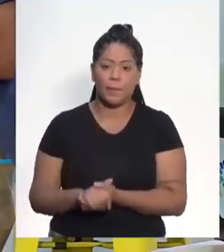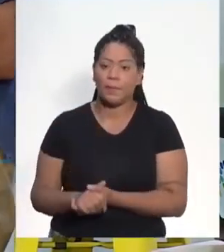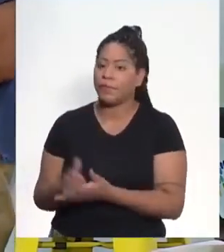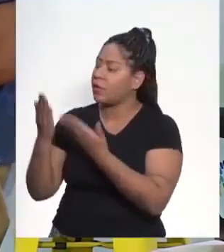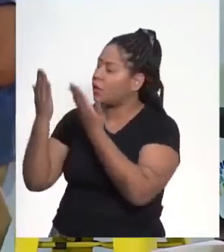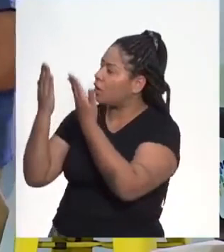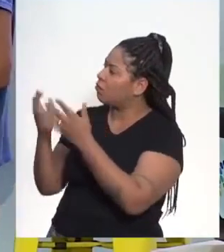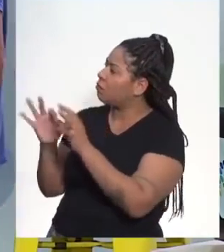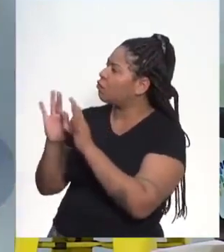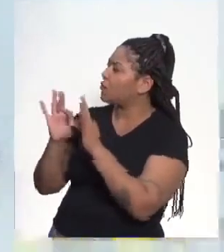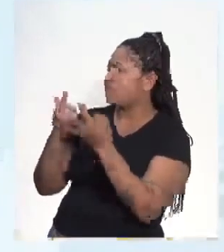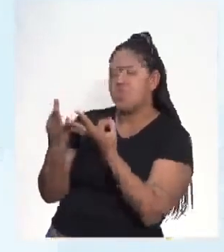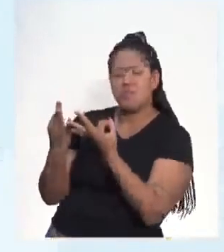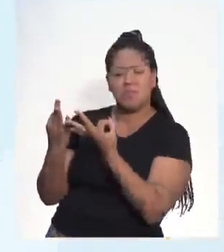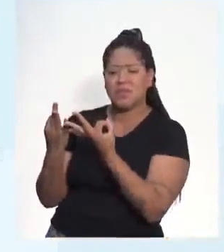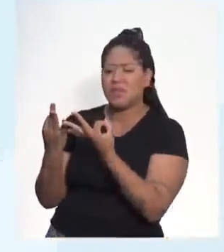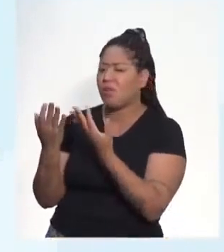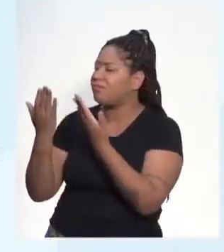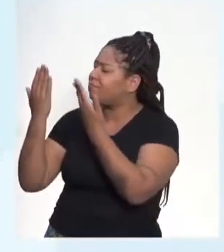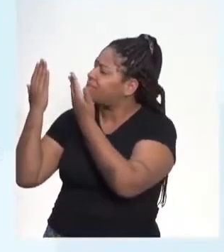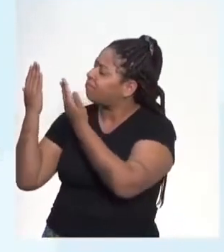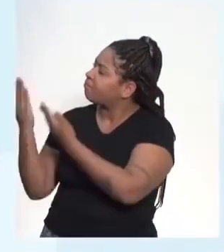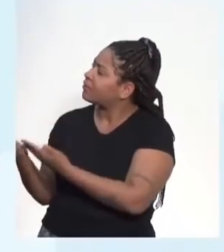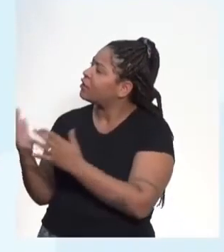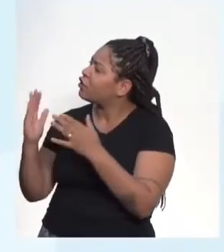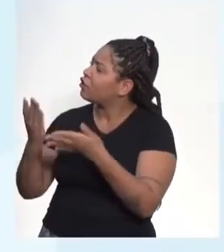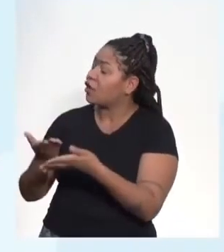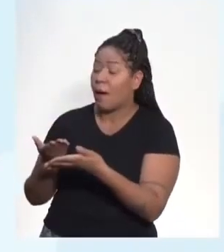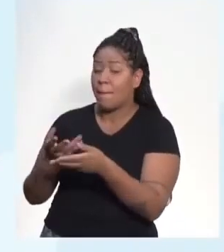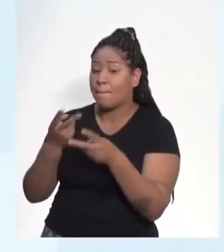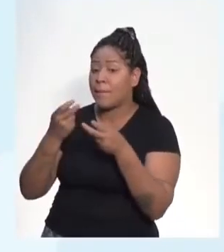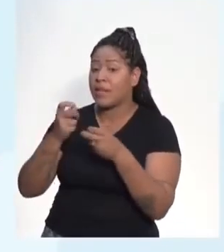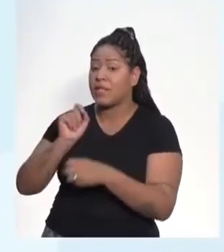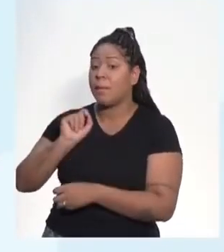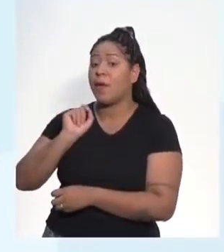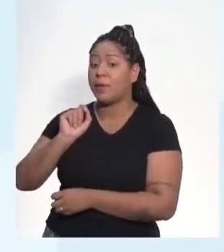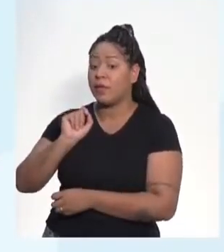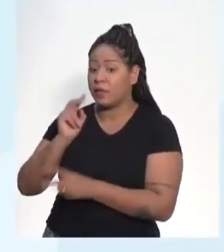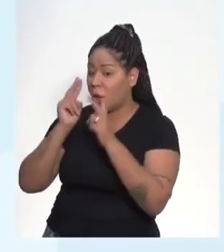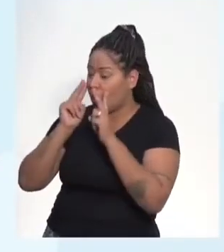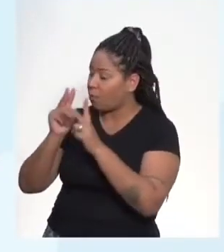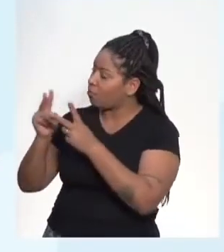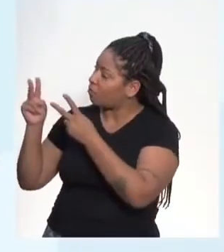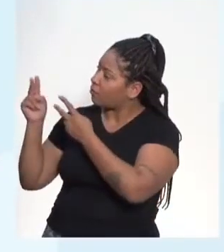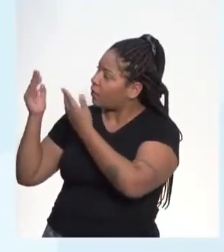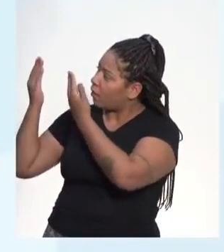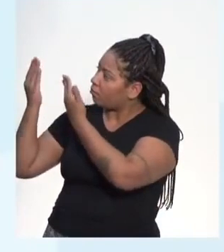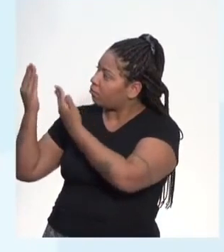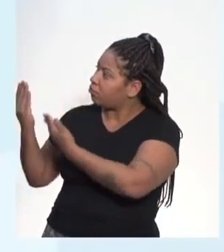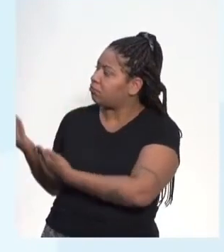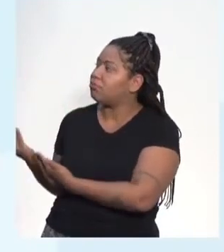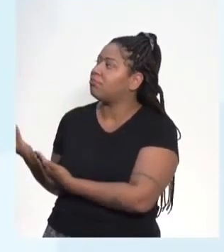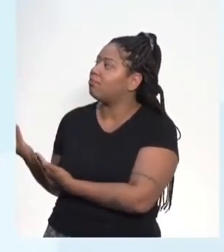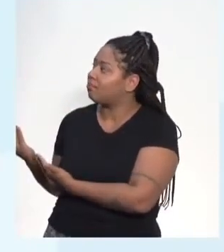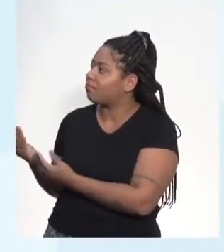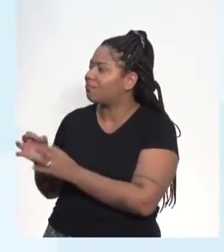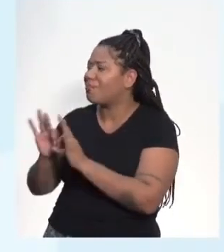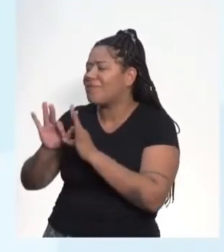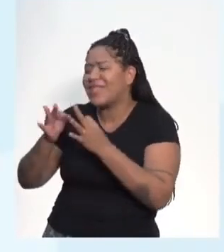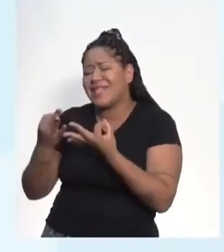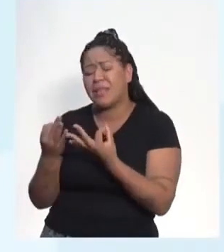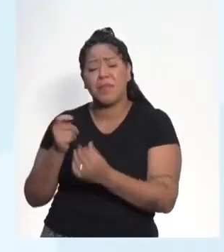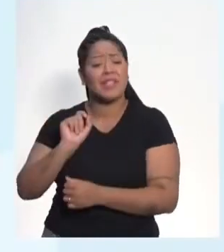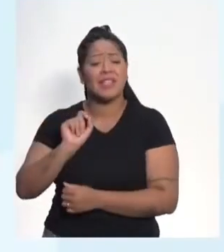forma simples, né, e o pessoal nas minhas aulas deve perceber isso aí, né? Eu gosto sempre de colocar essas situações aí. De forma simples,